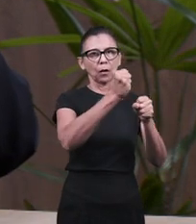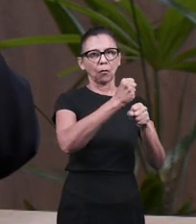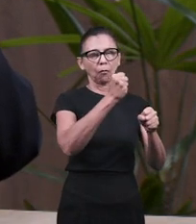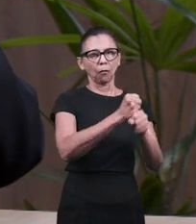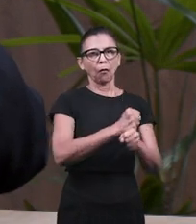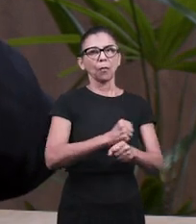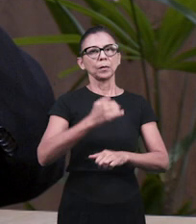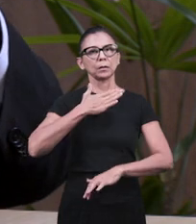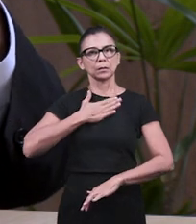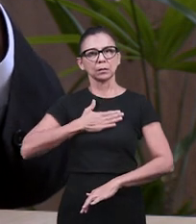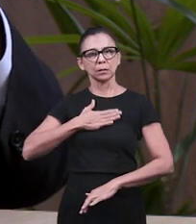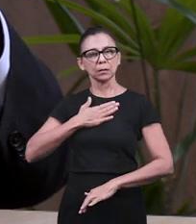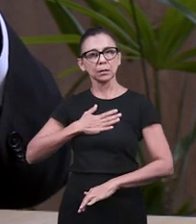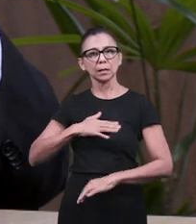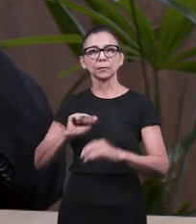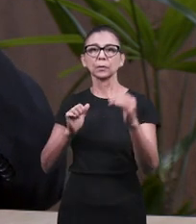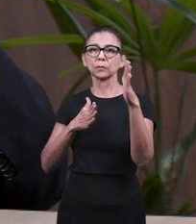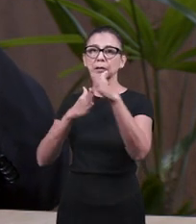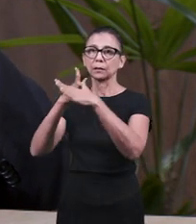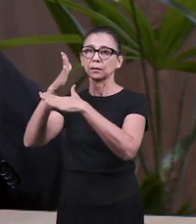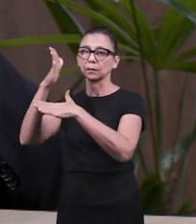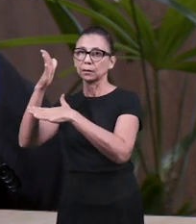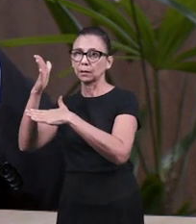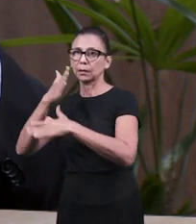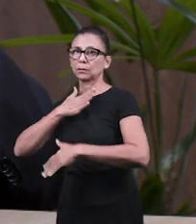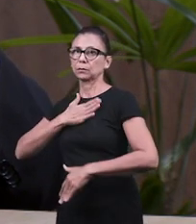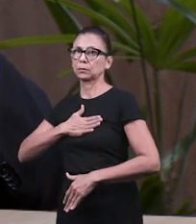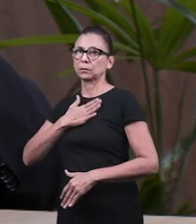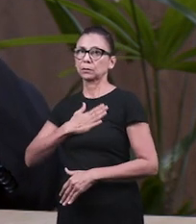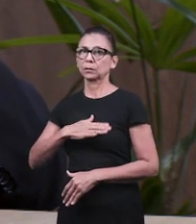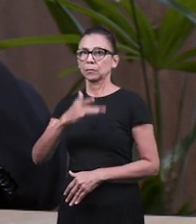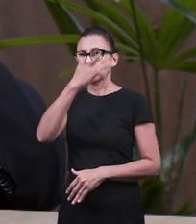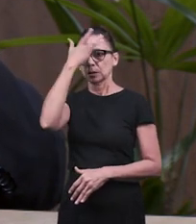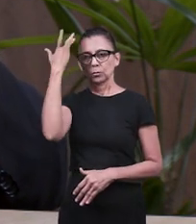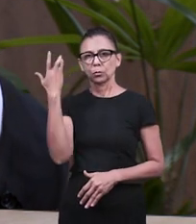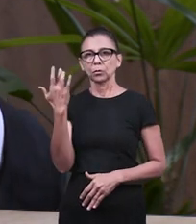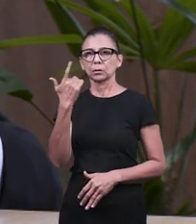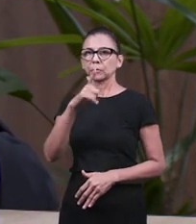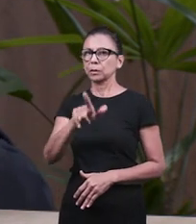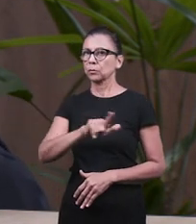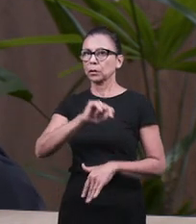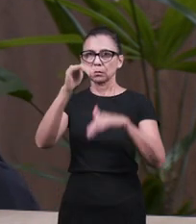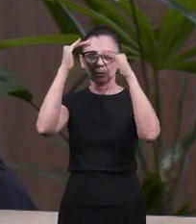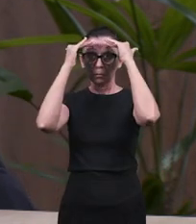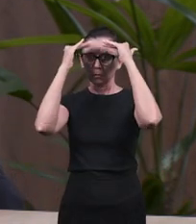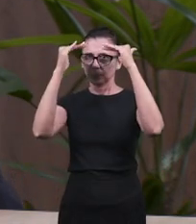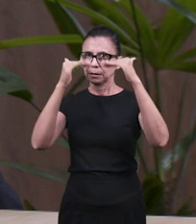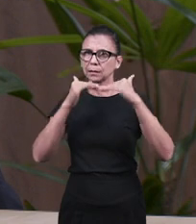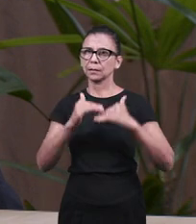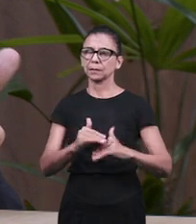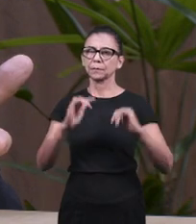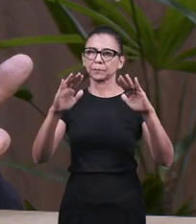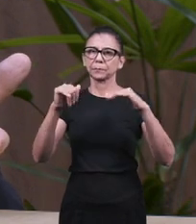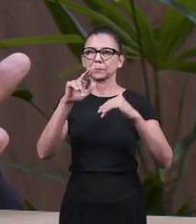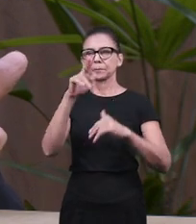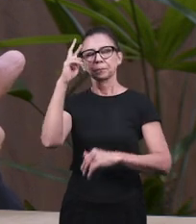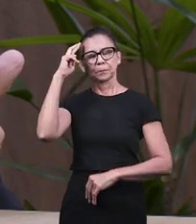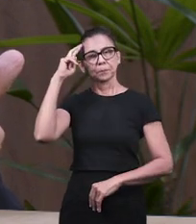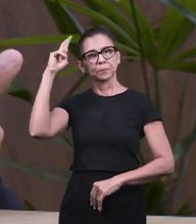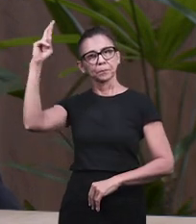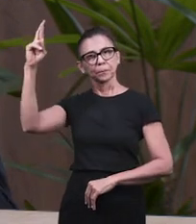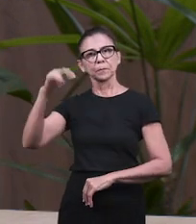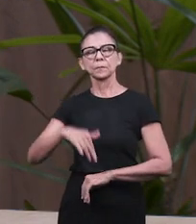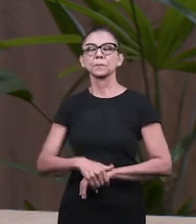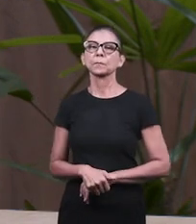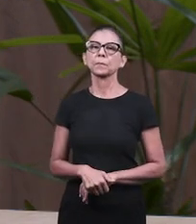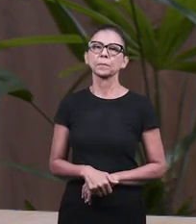Procuremos, pois, entrar naquele repouso, para que ninguém caia no mesmo exemplo de desobediência. Louvado seja o nome